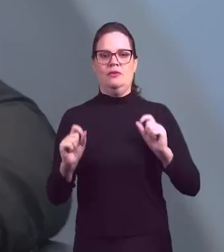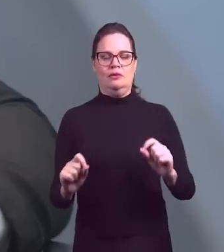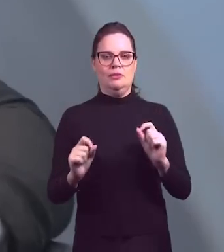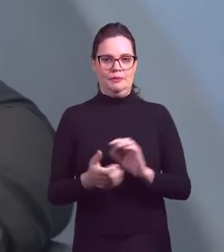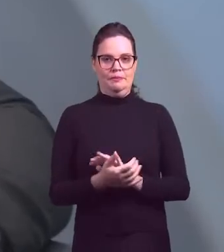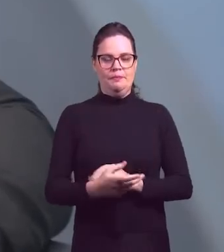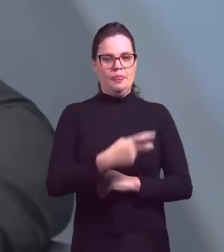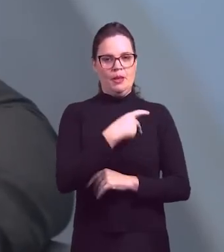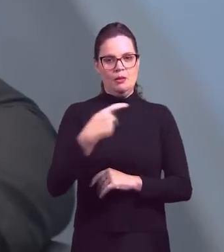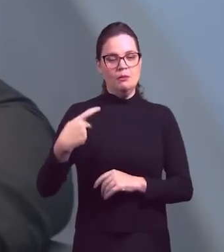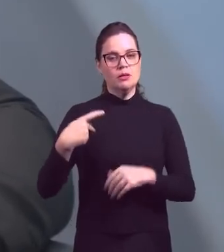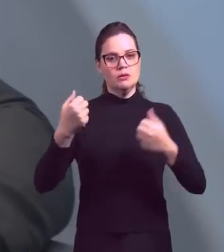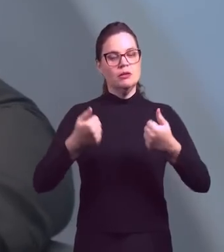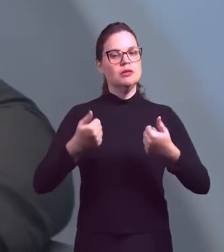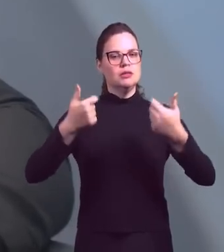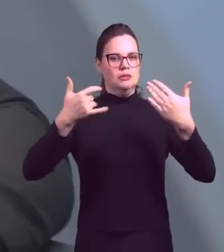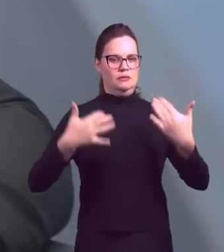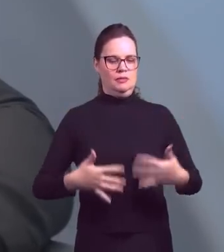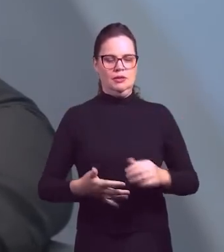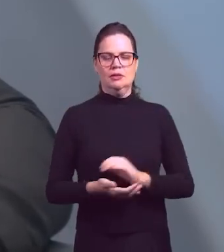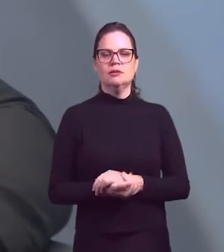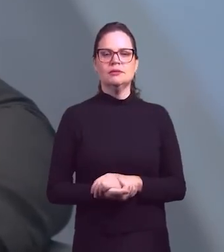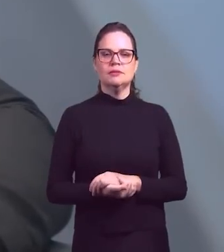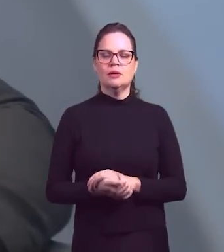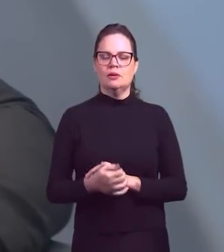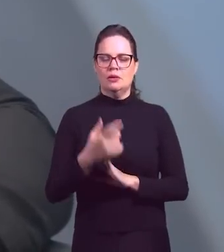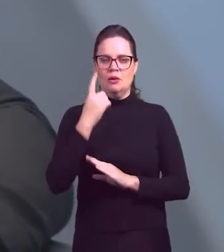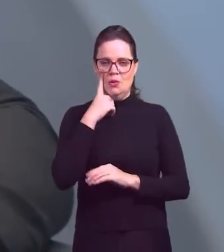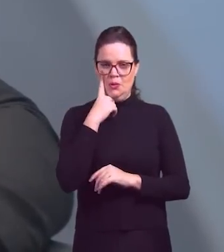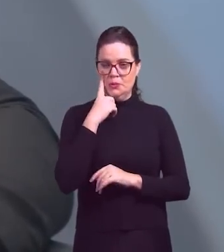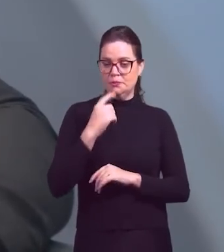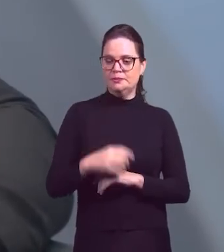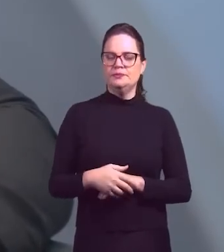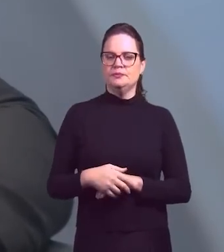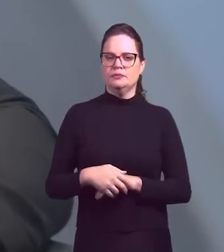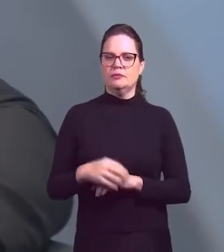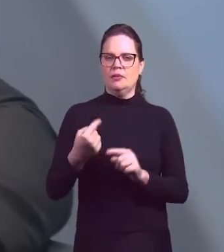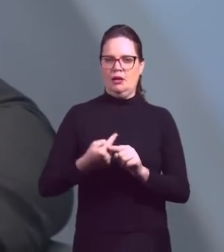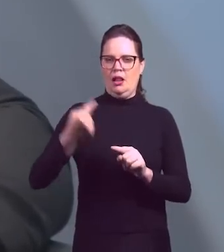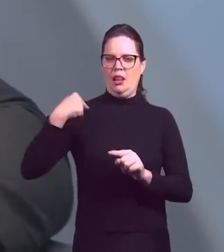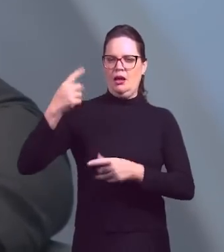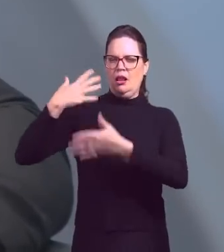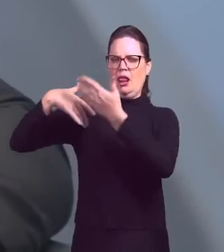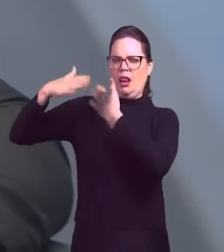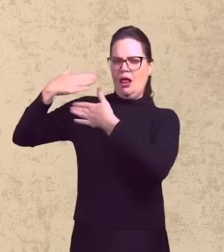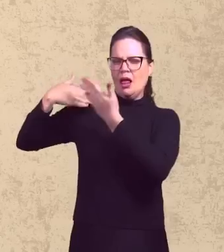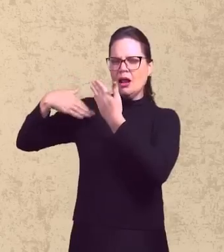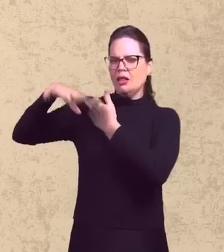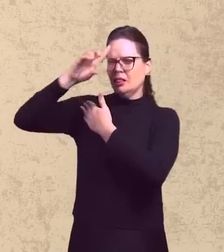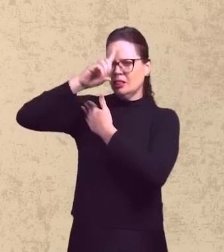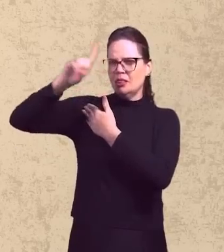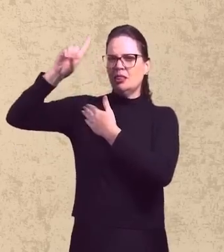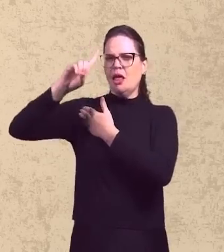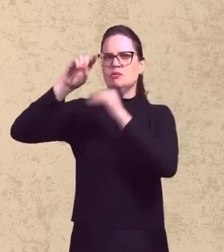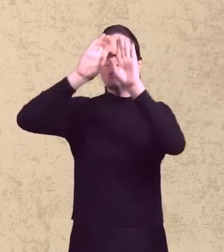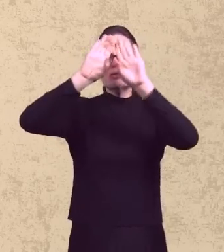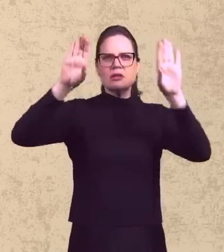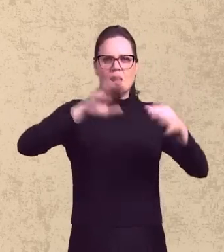observar lá que o pastor faz uma abordagem. O senhor disse assim, olha, no princípio criou Deus os céus e a